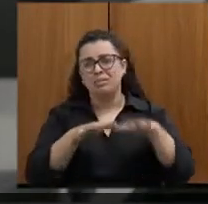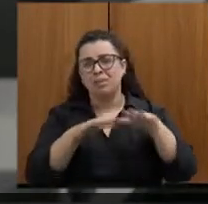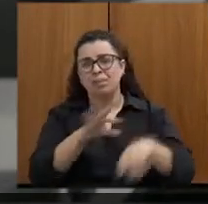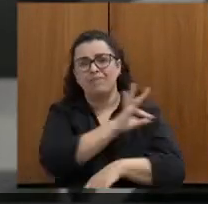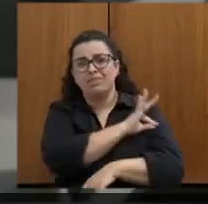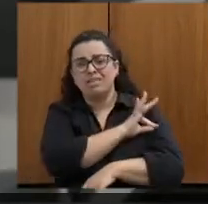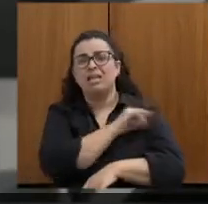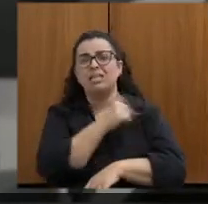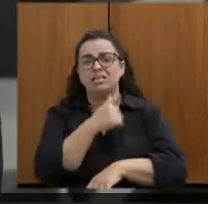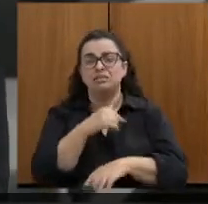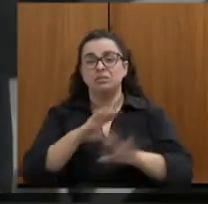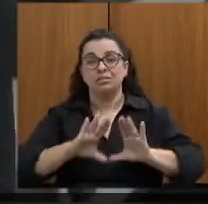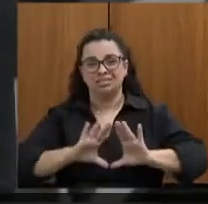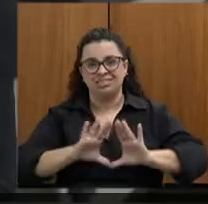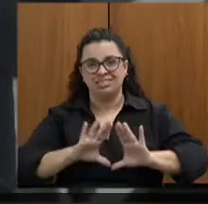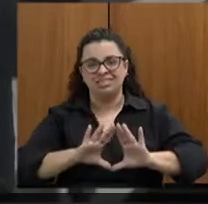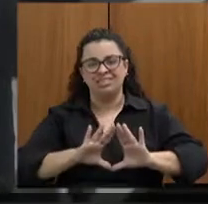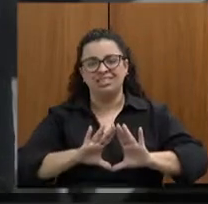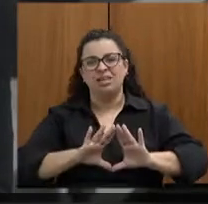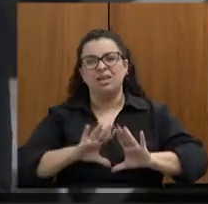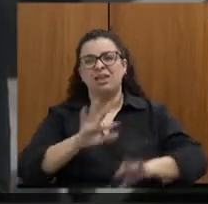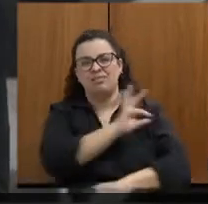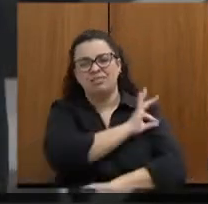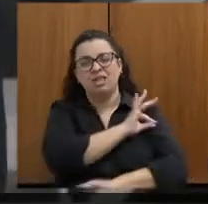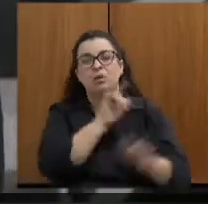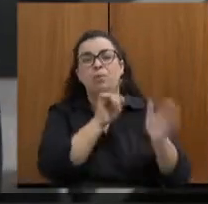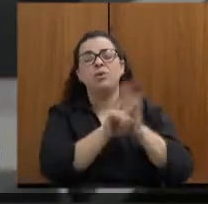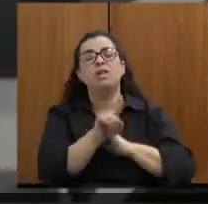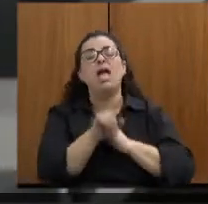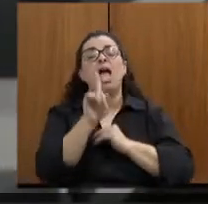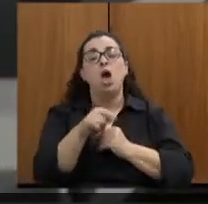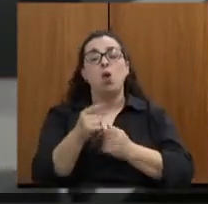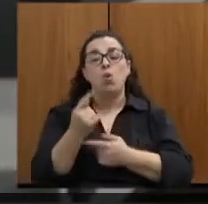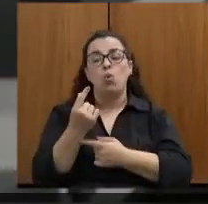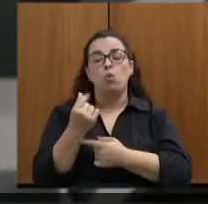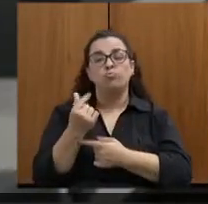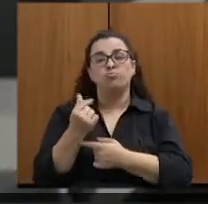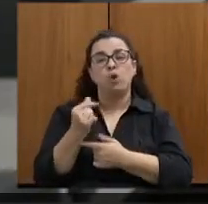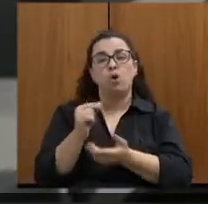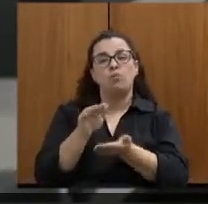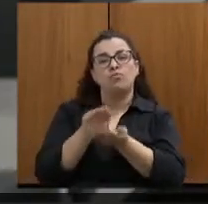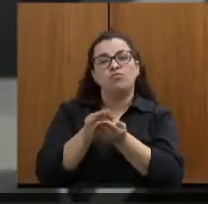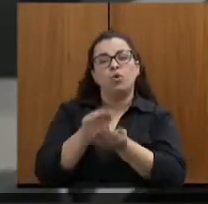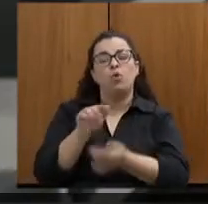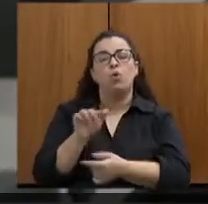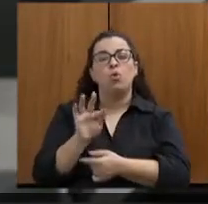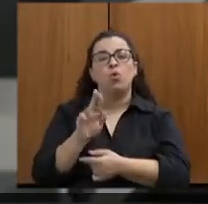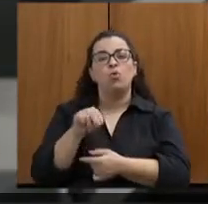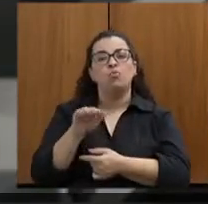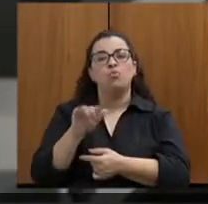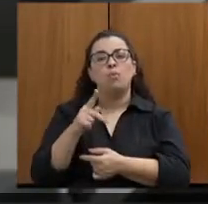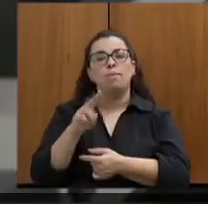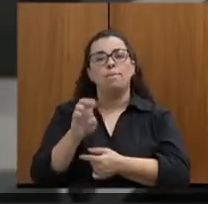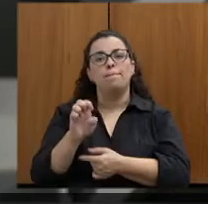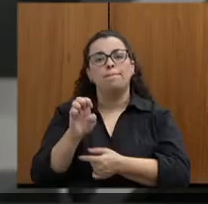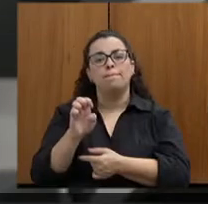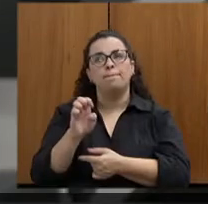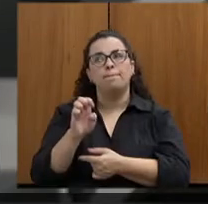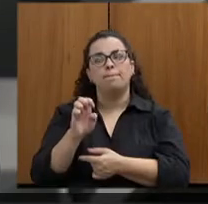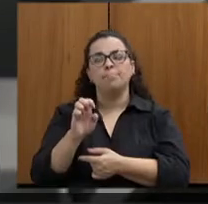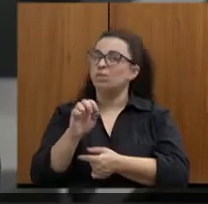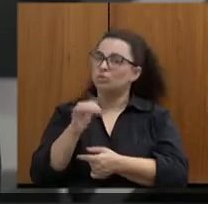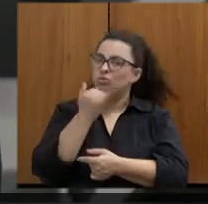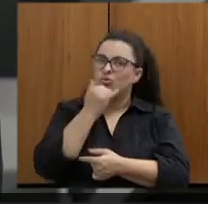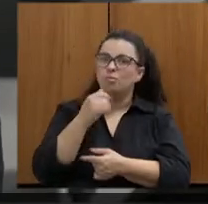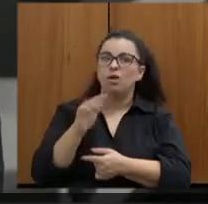mesma pergunta, que é sobre o fundo, né, o FUNPREM, que é o fundo aí, previsto também para que a política sobre